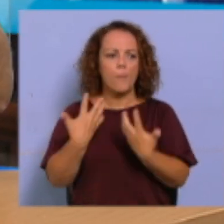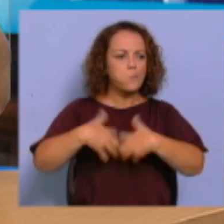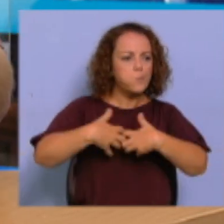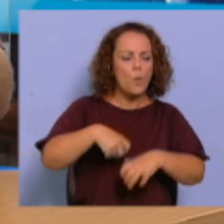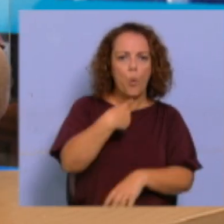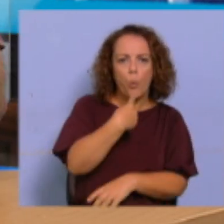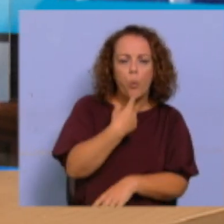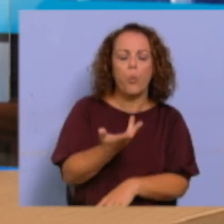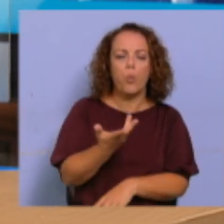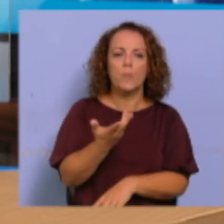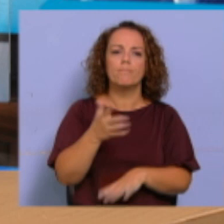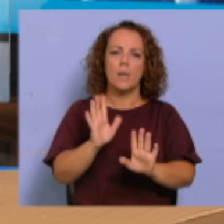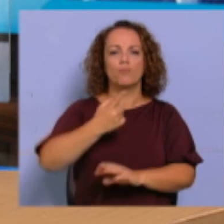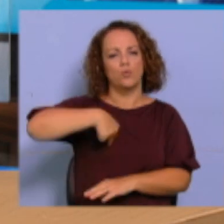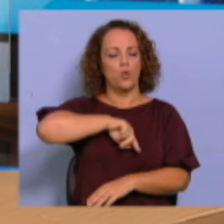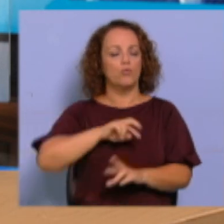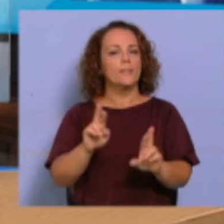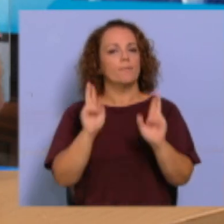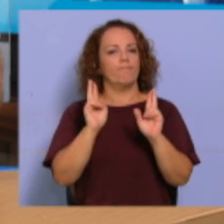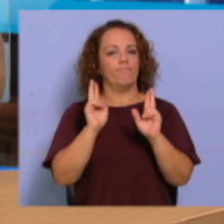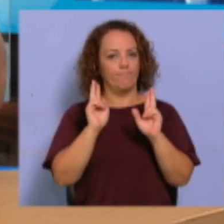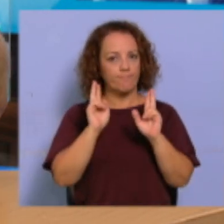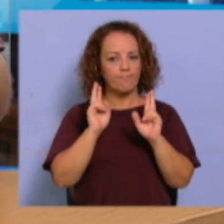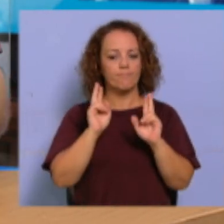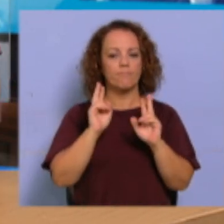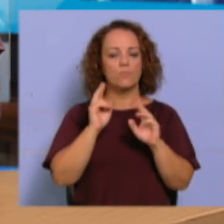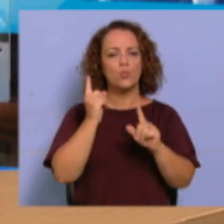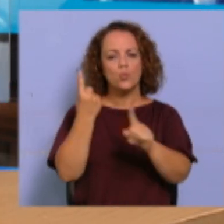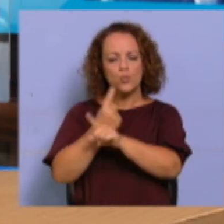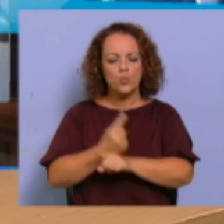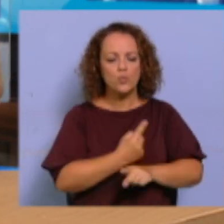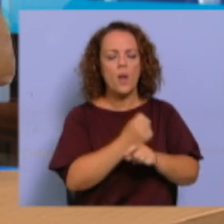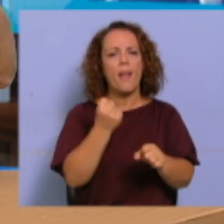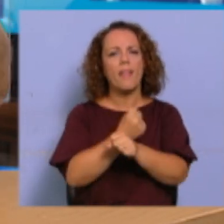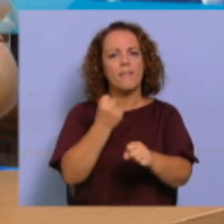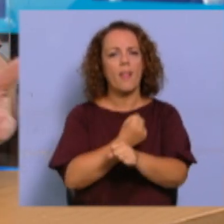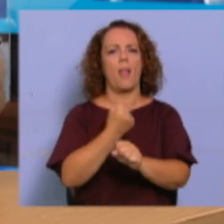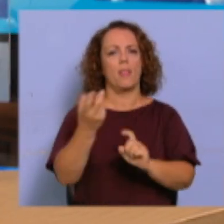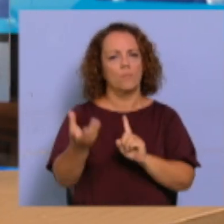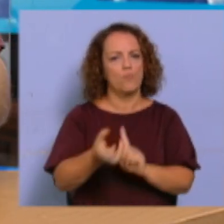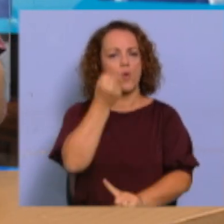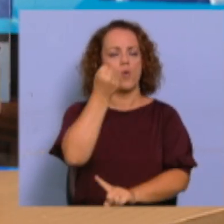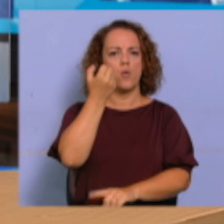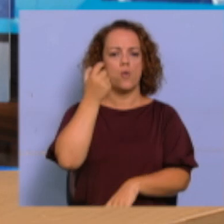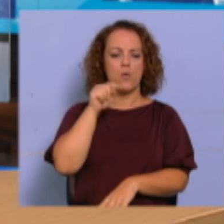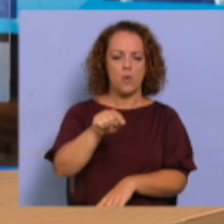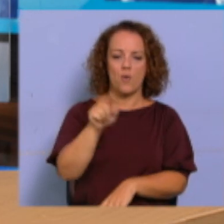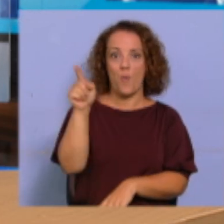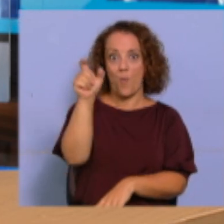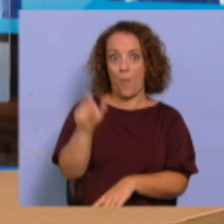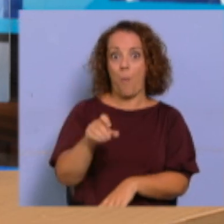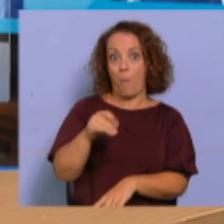seja possível realmente realizar todas estas atividades, com as precauções, como o Paulo dizia, e tudo